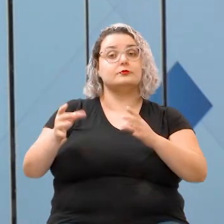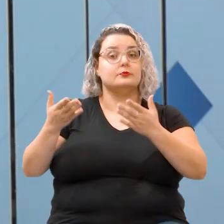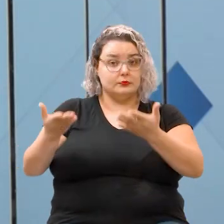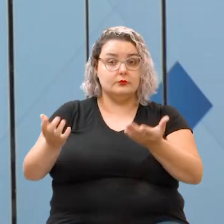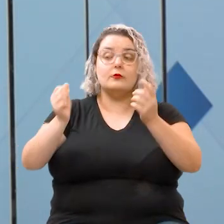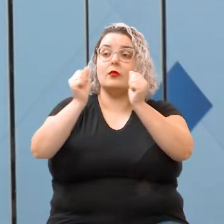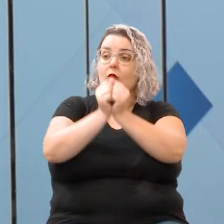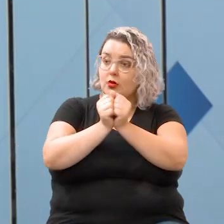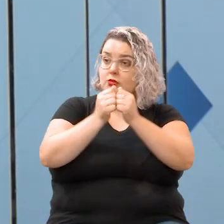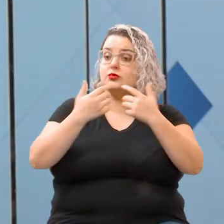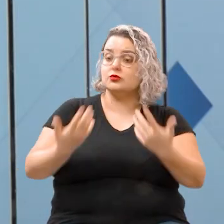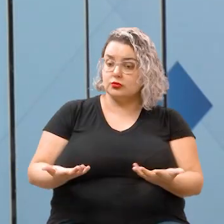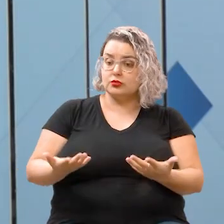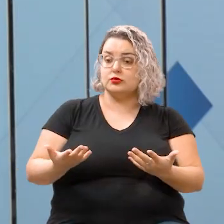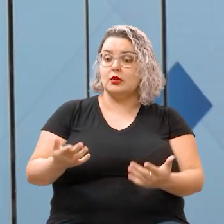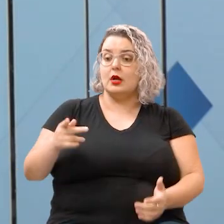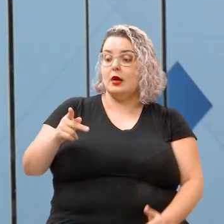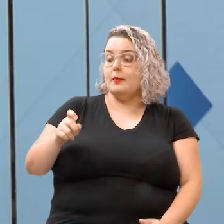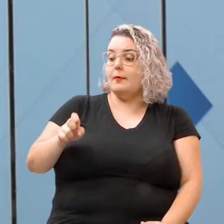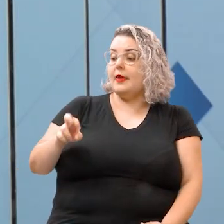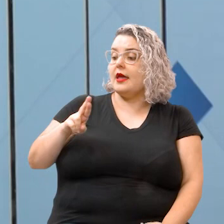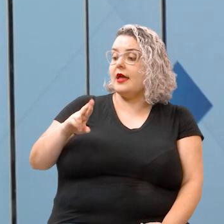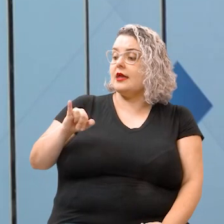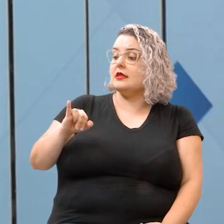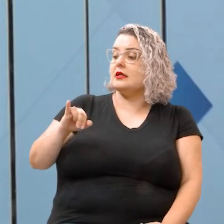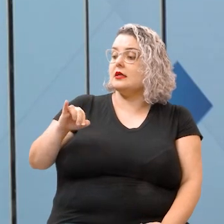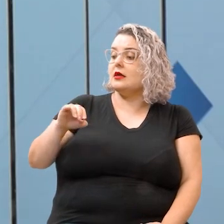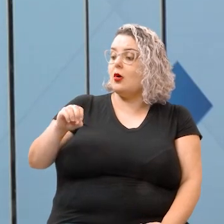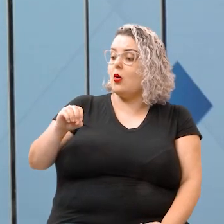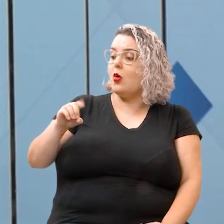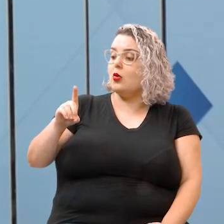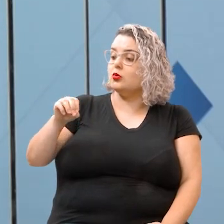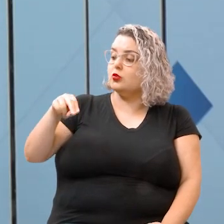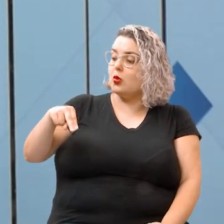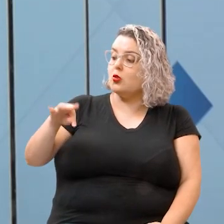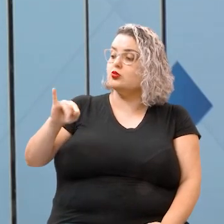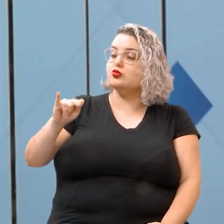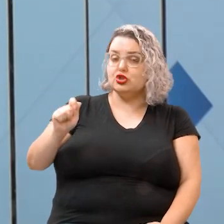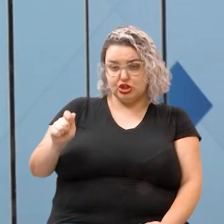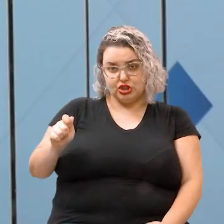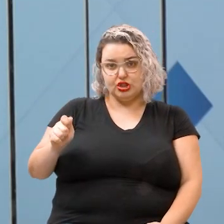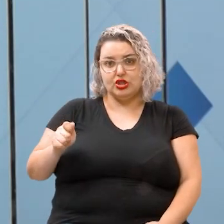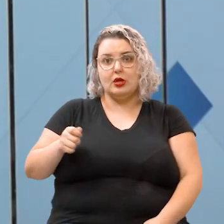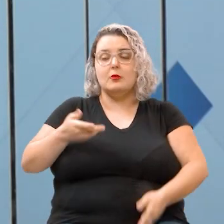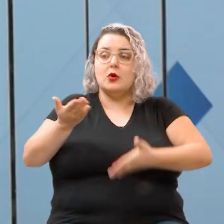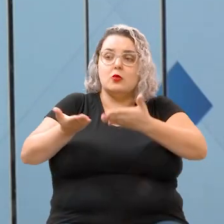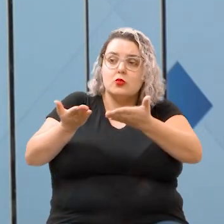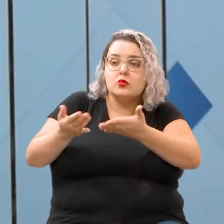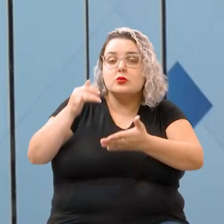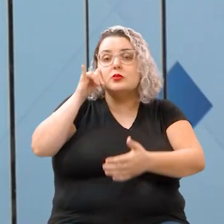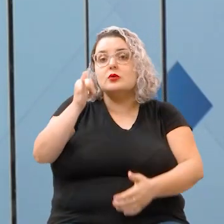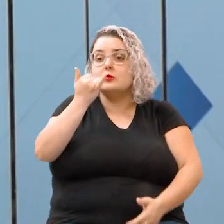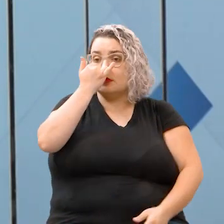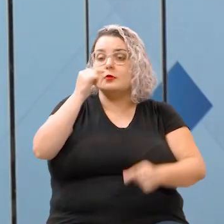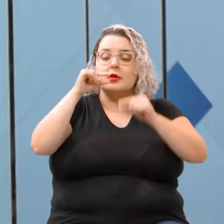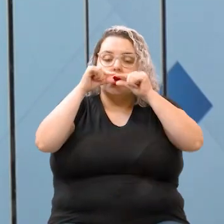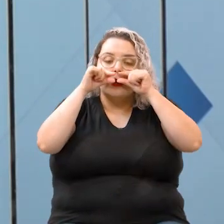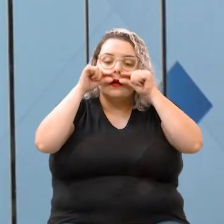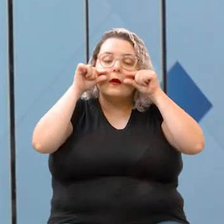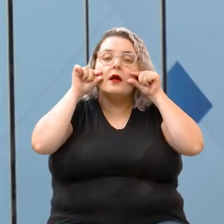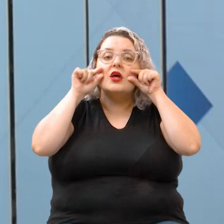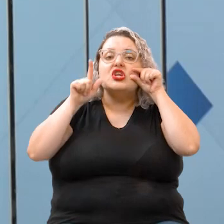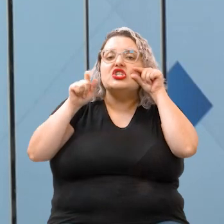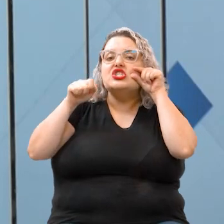especialista junto, né, a periodontia também trabalha bastante essa parte de cuidado, de prevenção, porque a gengiva, se a gente